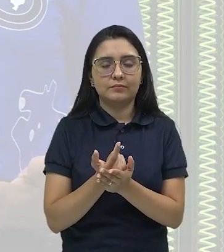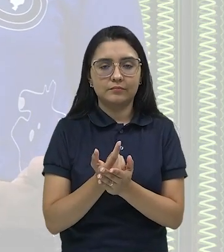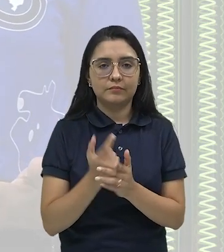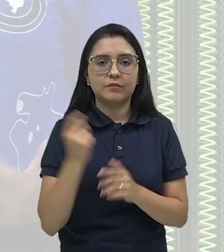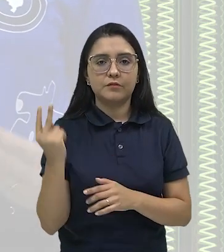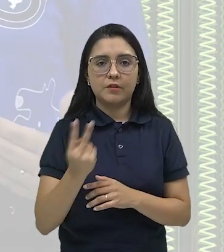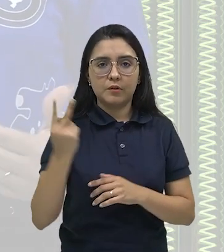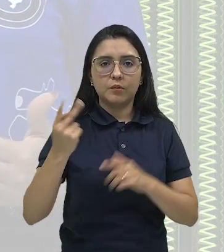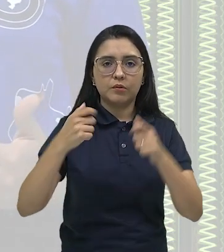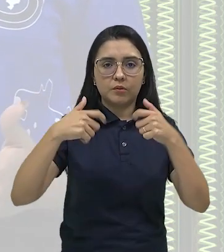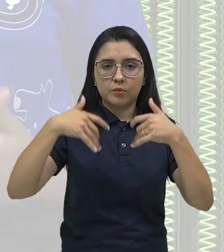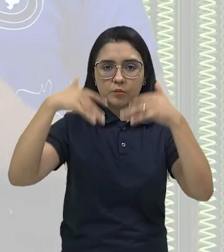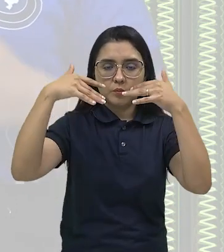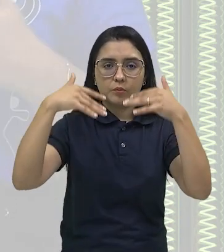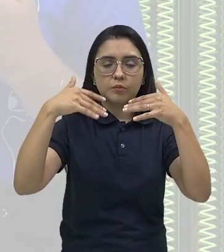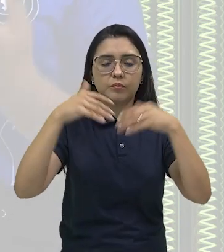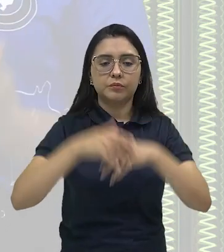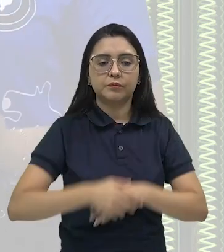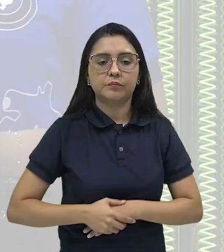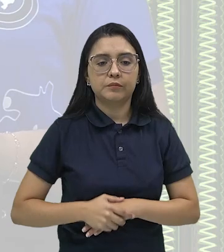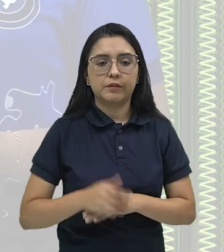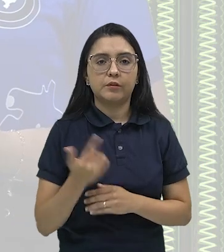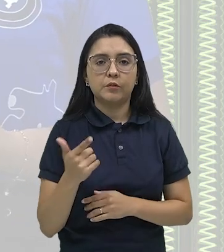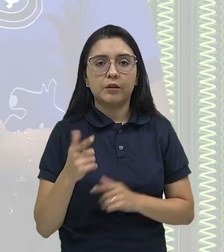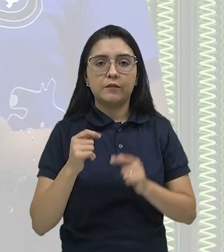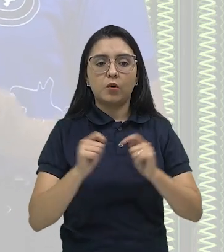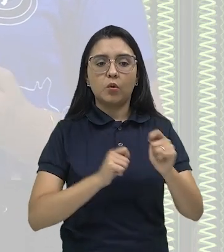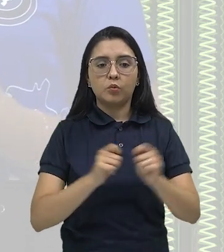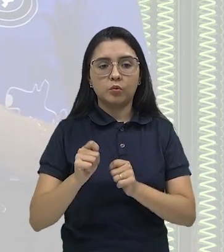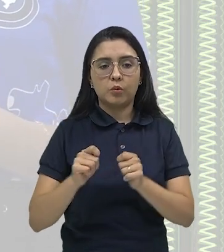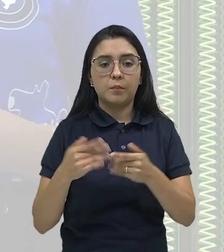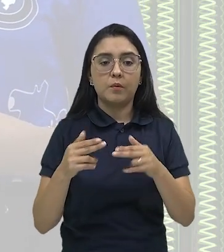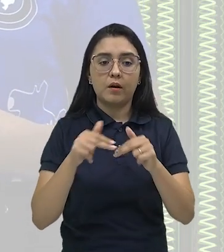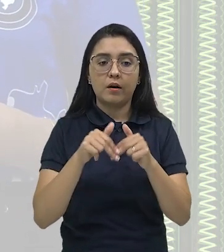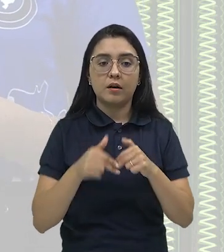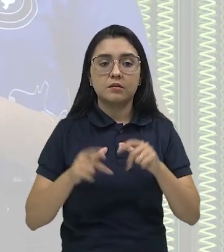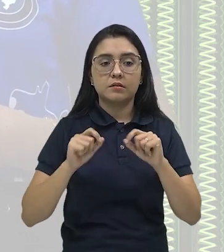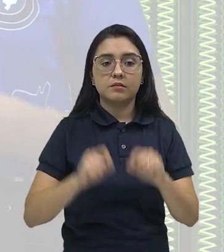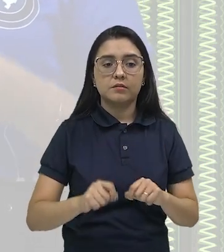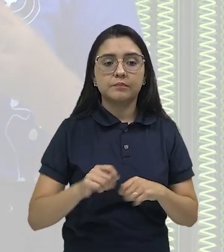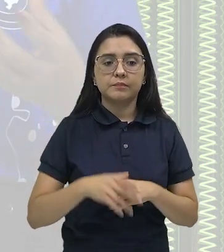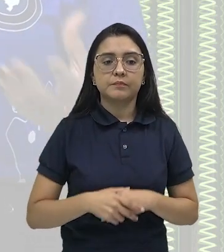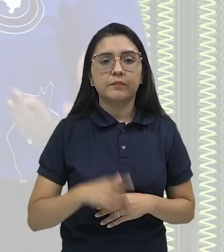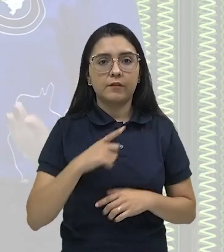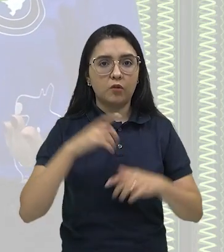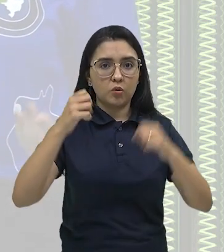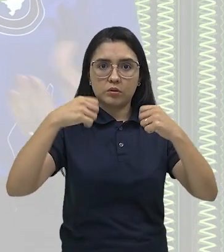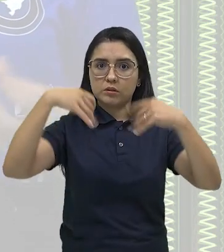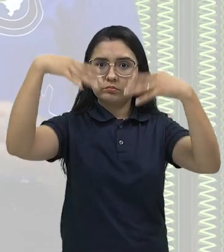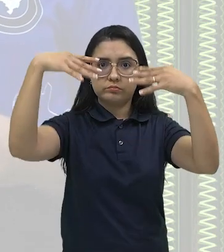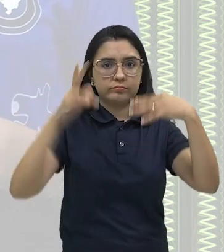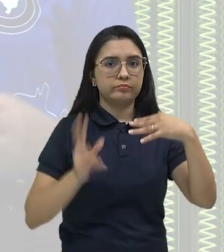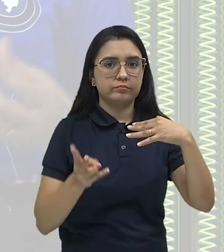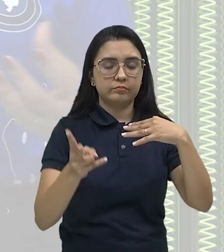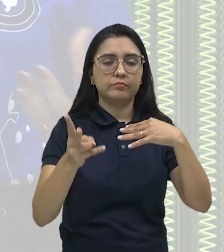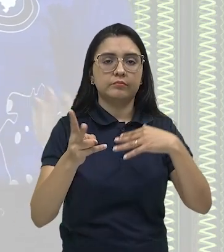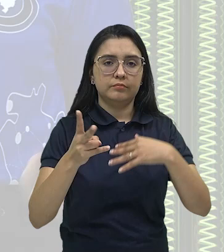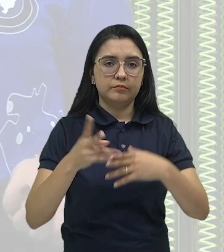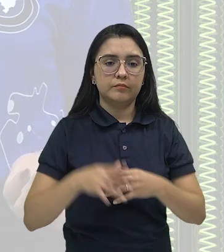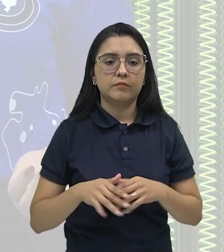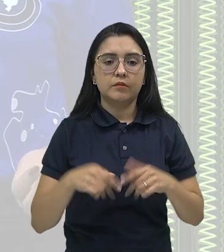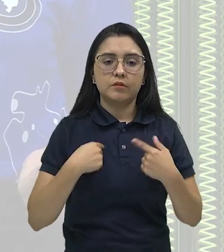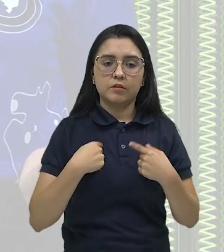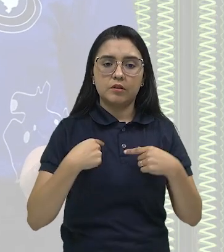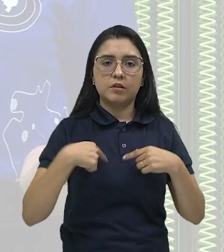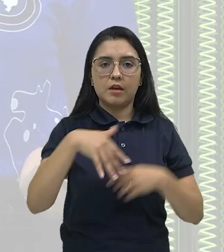do controle, porque situações muito corriqueiras como essas, de deixar lâmpadas acesas em cômodos